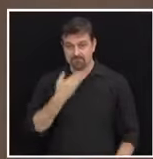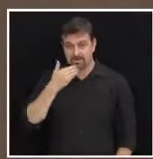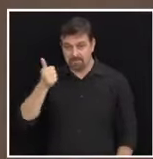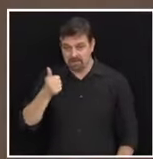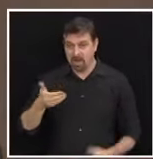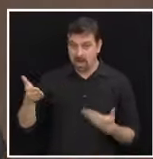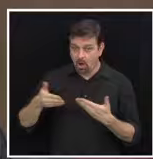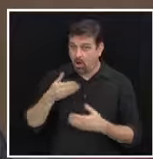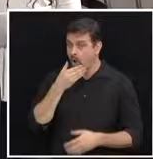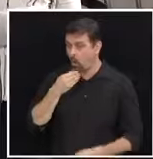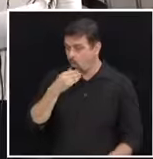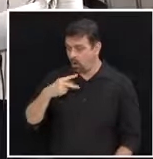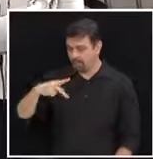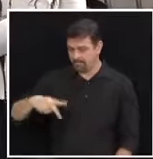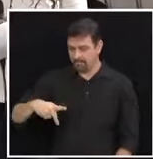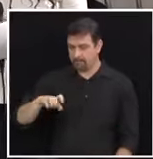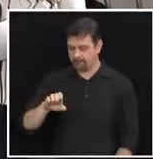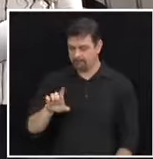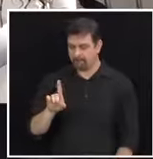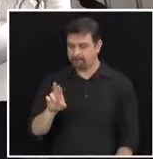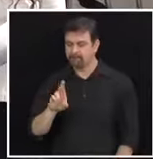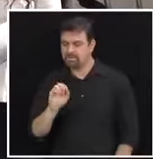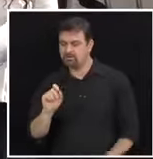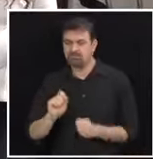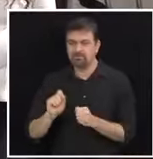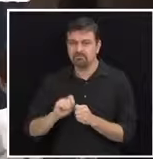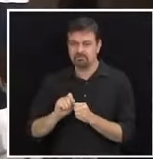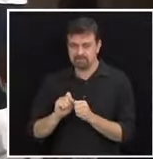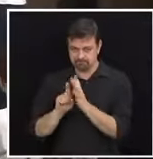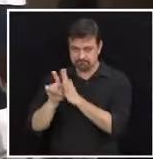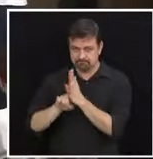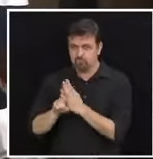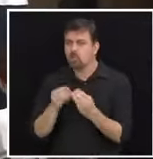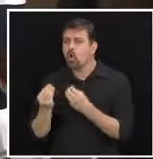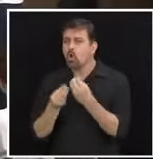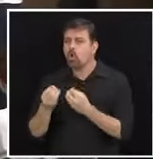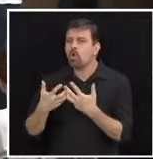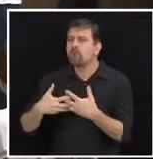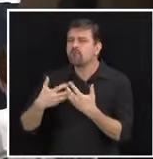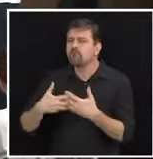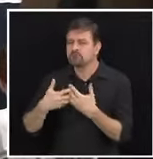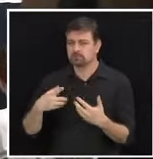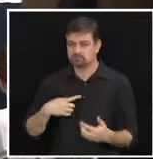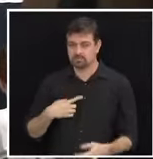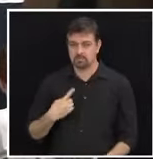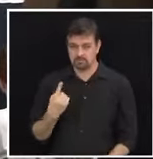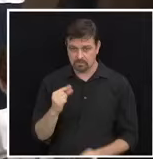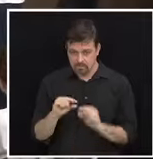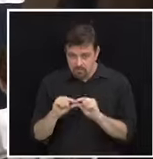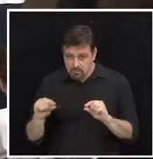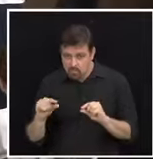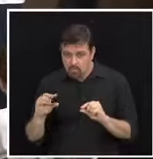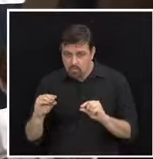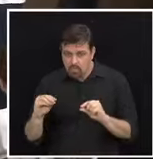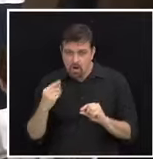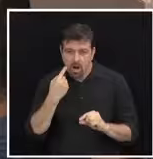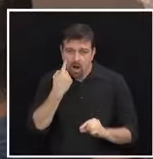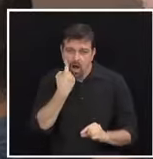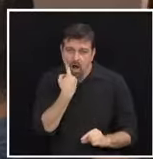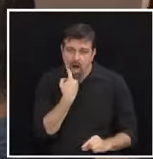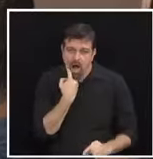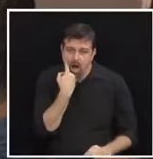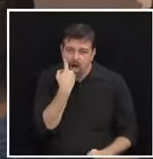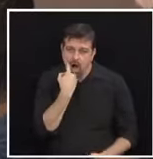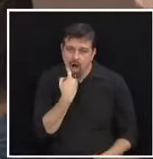quem vai fazer o exame. Como é que funciona esse exame? É simples? É simples e rápido. Eu vou passar esse bastonete para ele, ele vai passar entre a gengiva